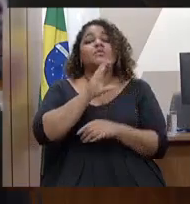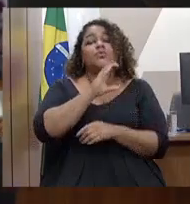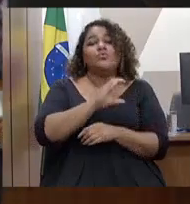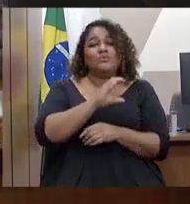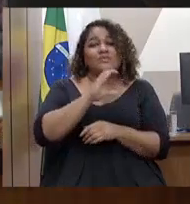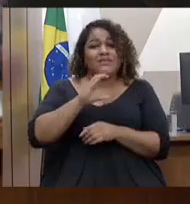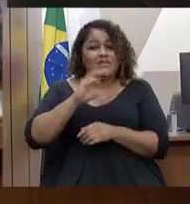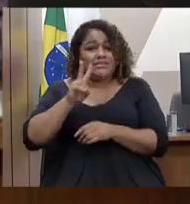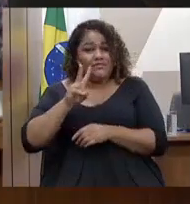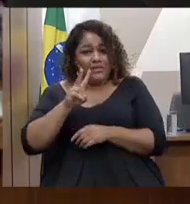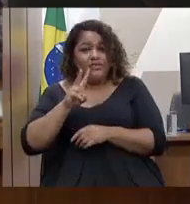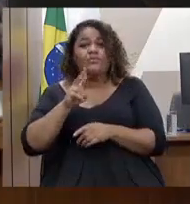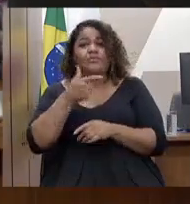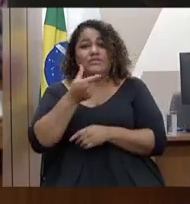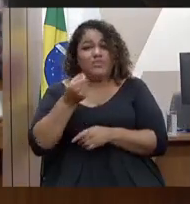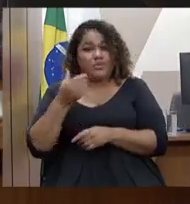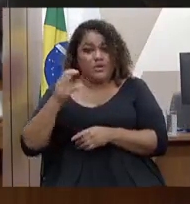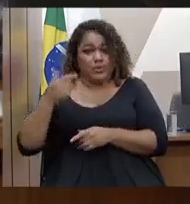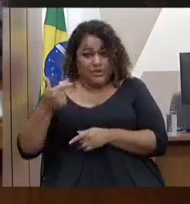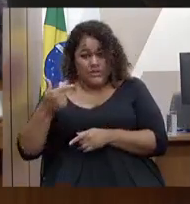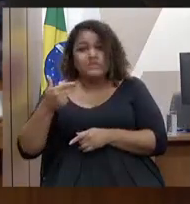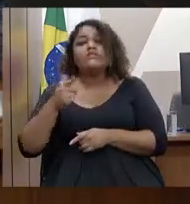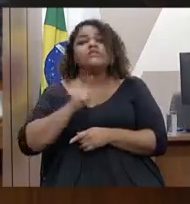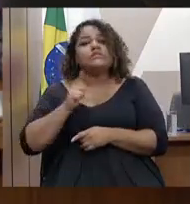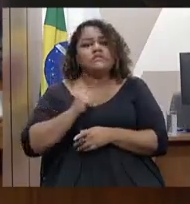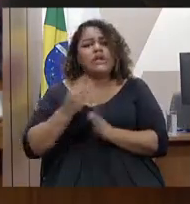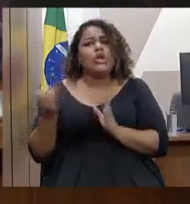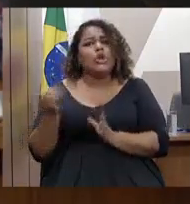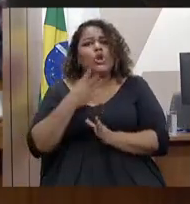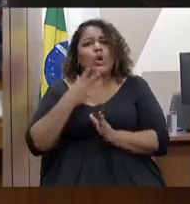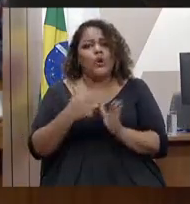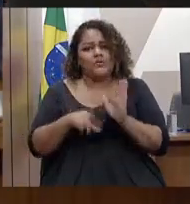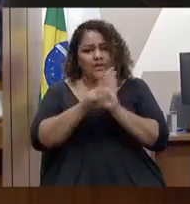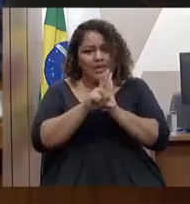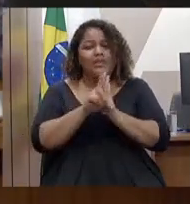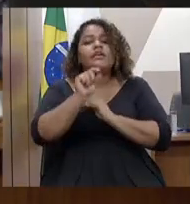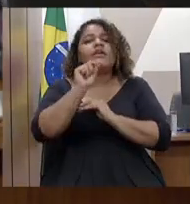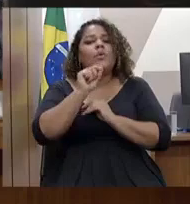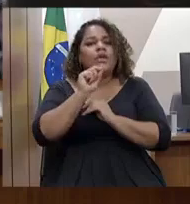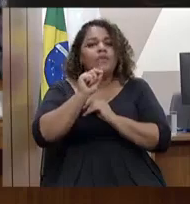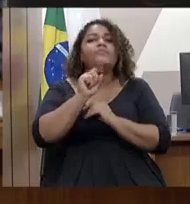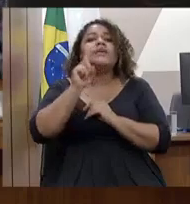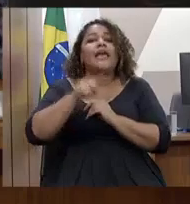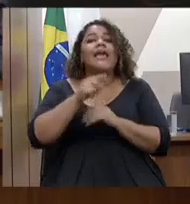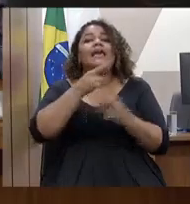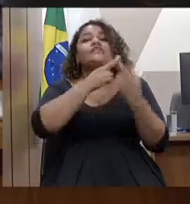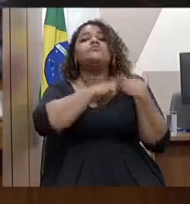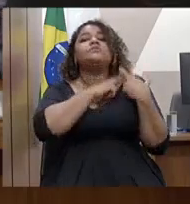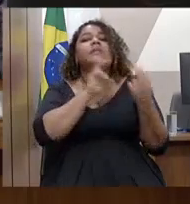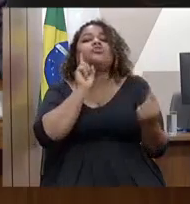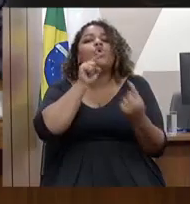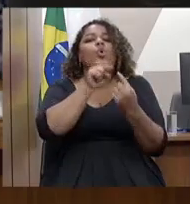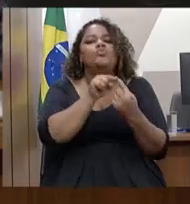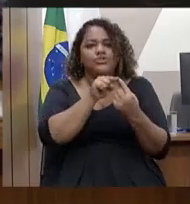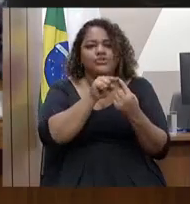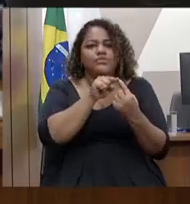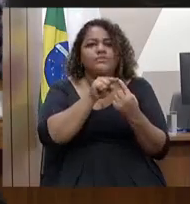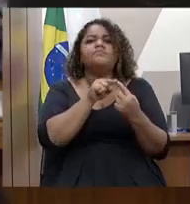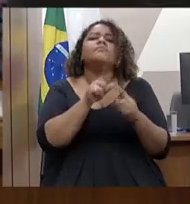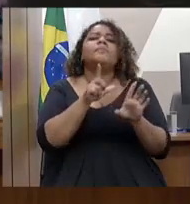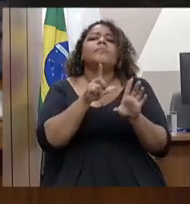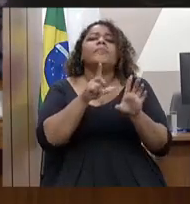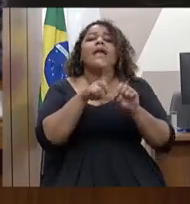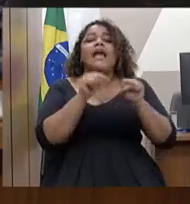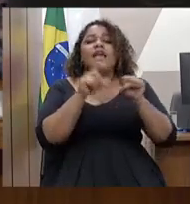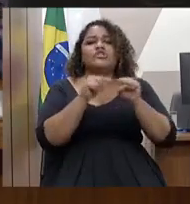para se interpretar também acidentes e lesões da outra que a chamada responsabilidade objetiva o que que diz o artigo